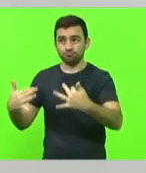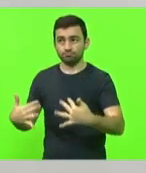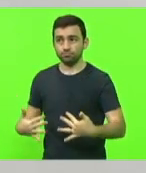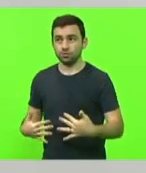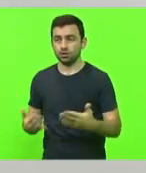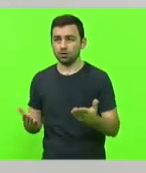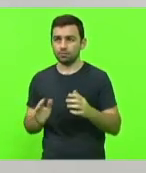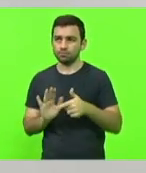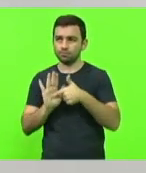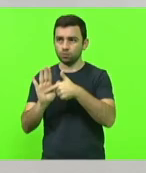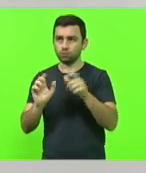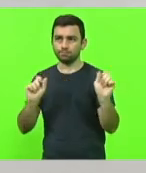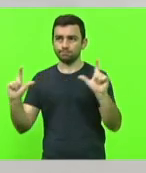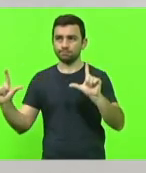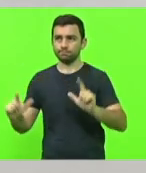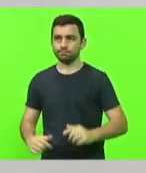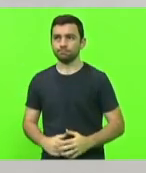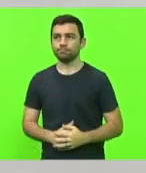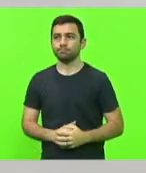de colocar aí na tela.